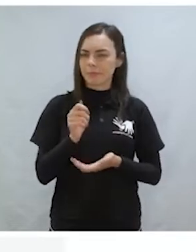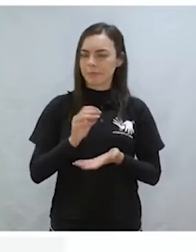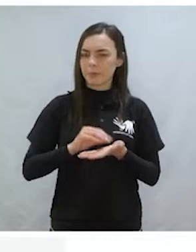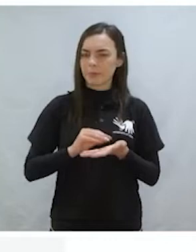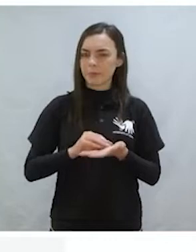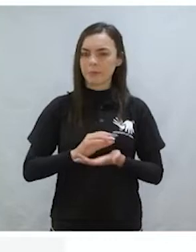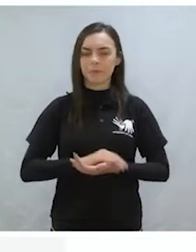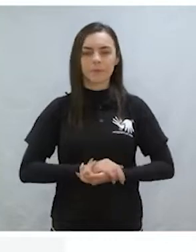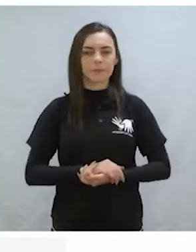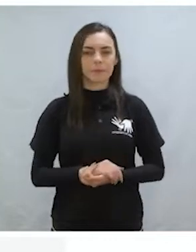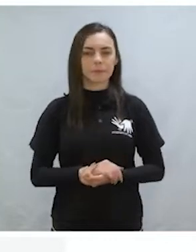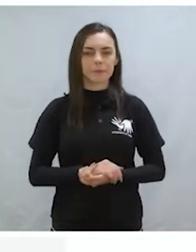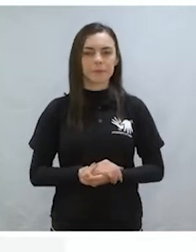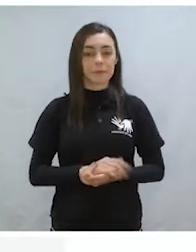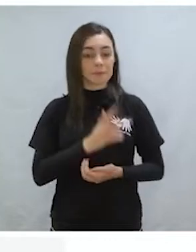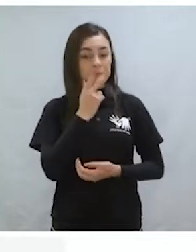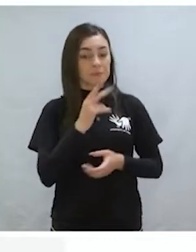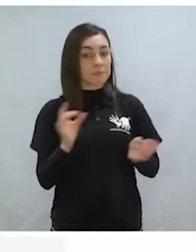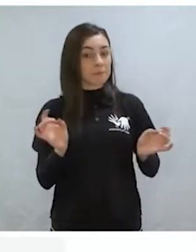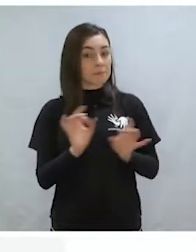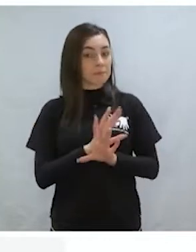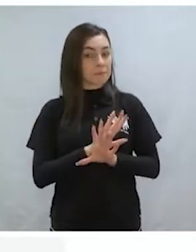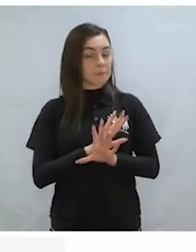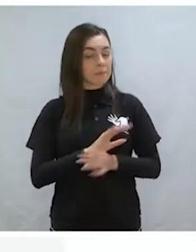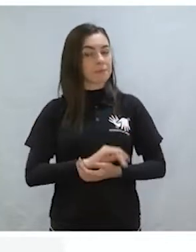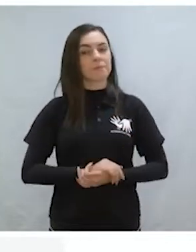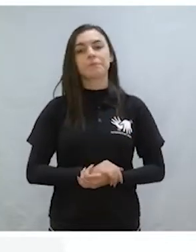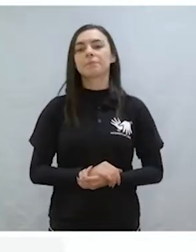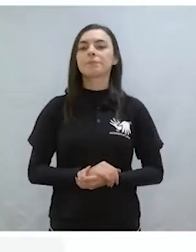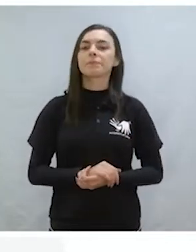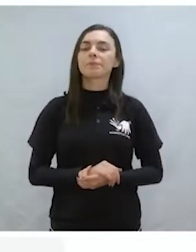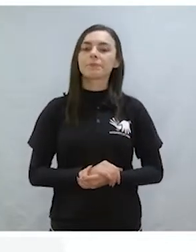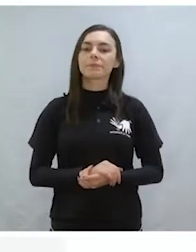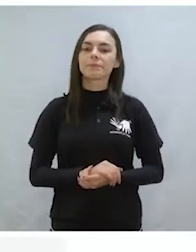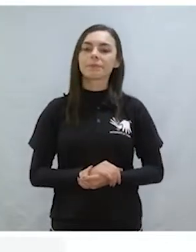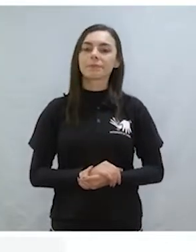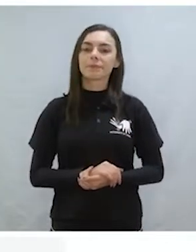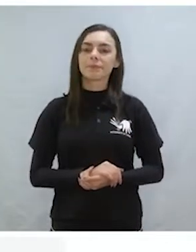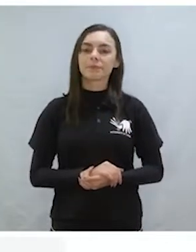Aqui falta pouco agora. E acho que nós completamos.